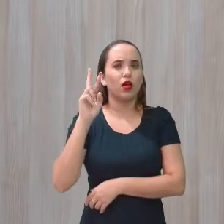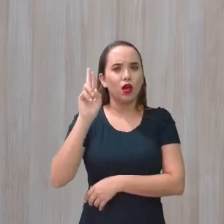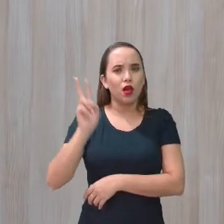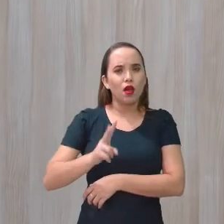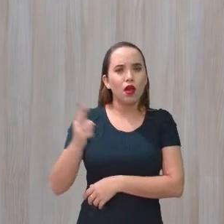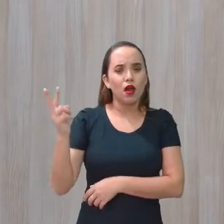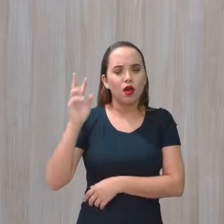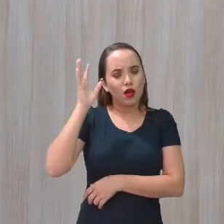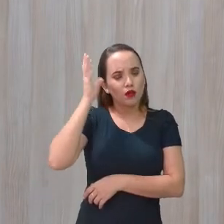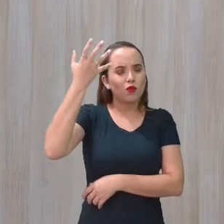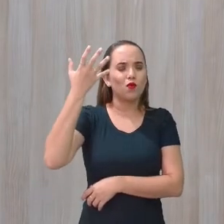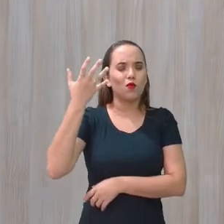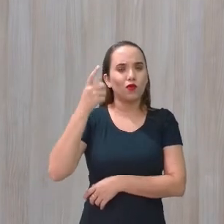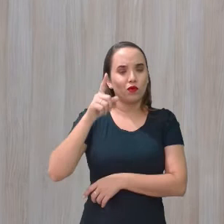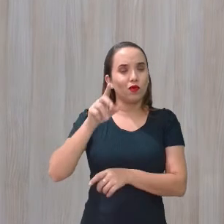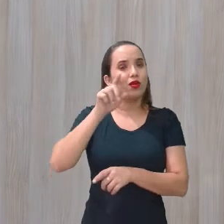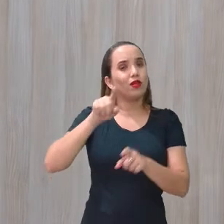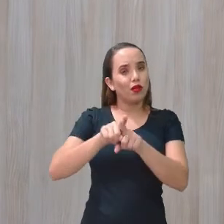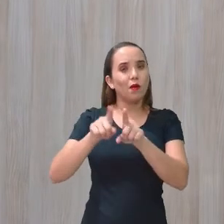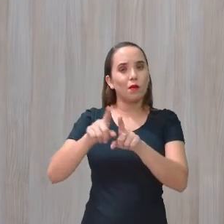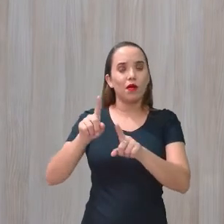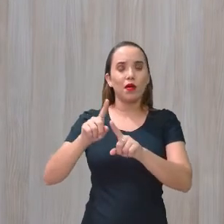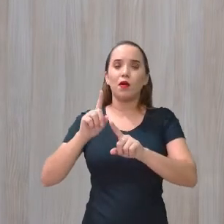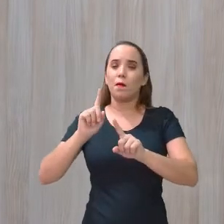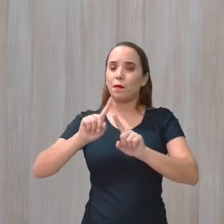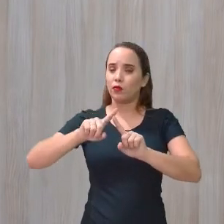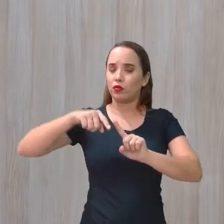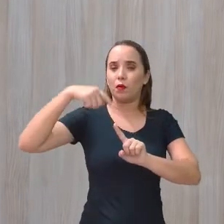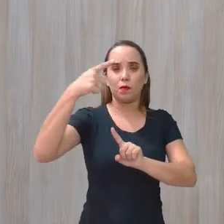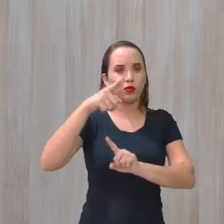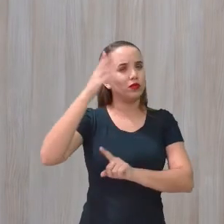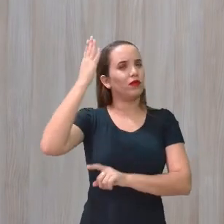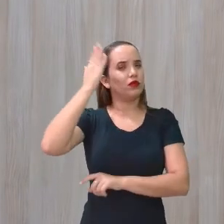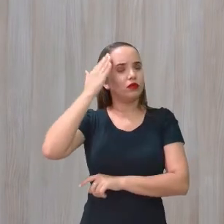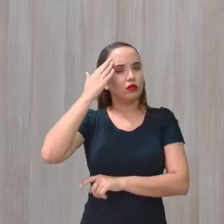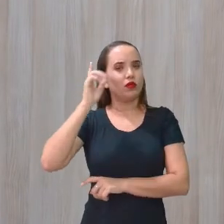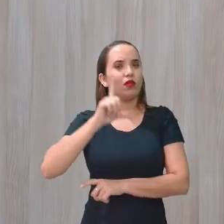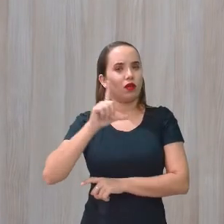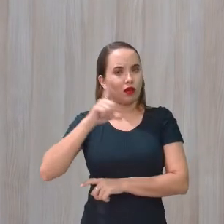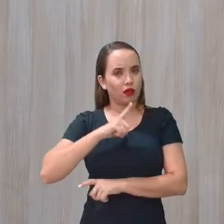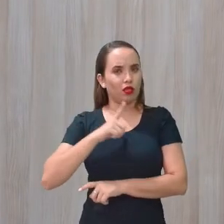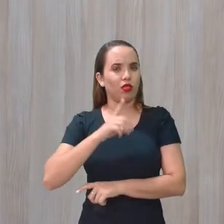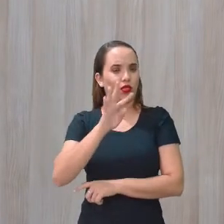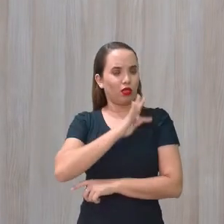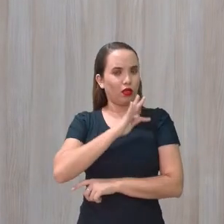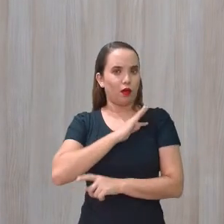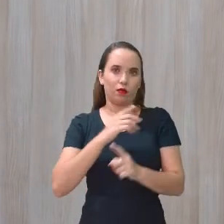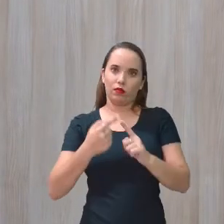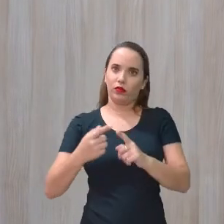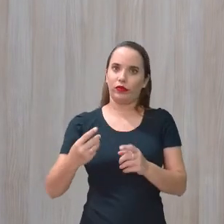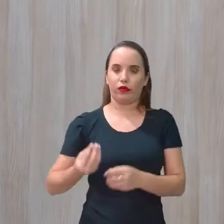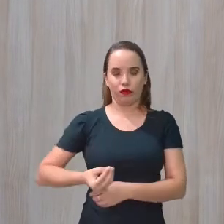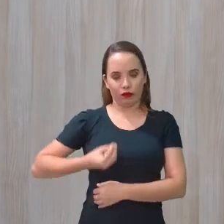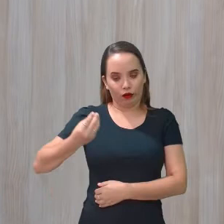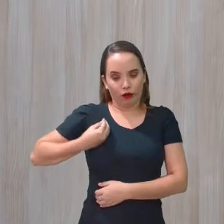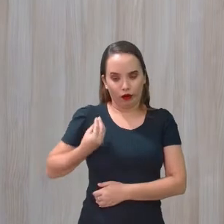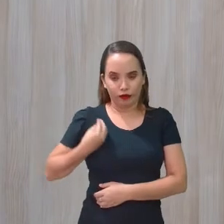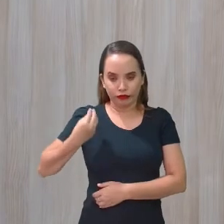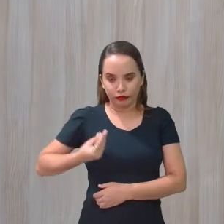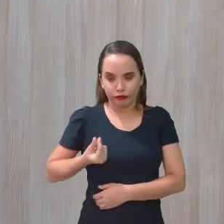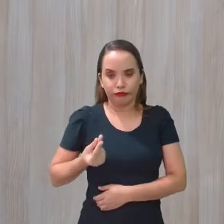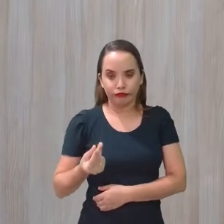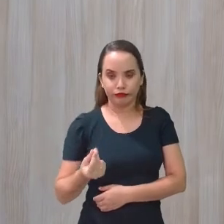existem técnicas para a gente utilizar isso daí. Até porque você não vai ficar a vida toda só tentando descobrir os